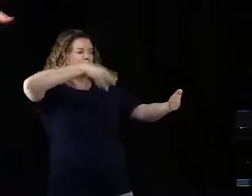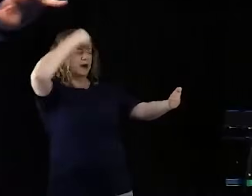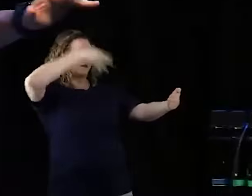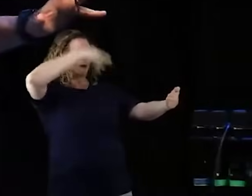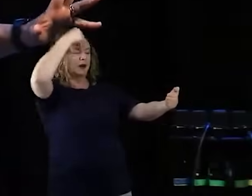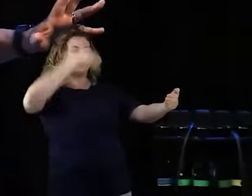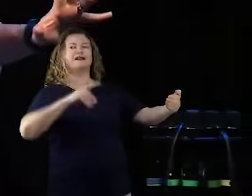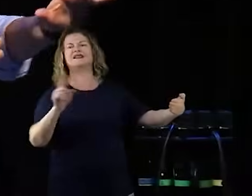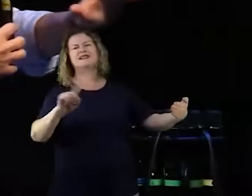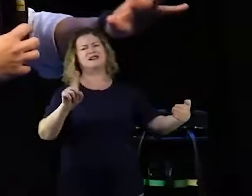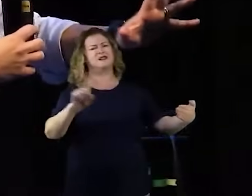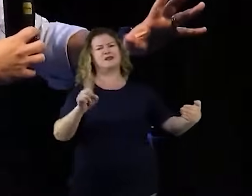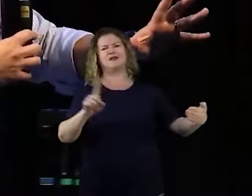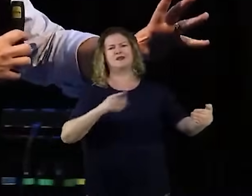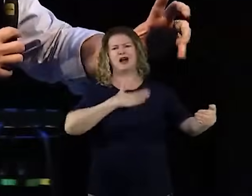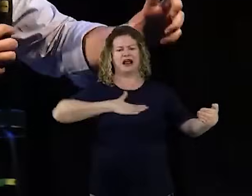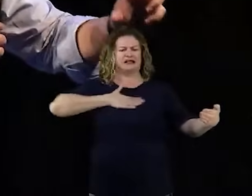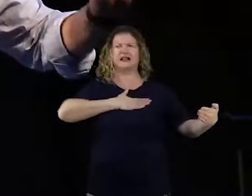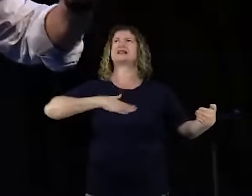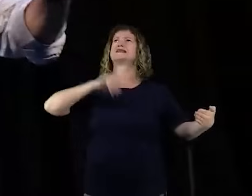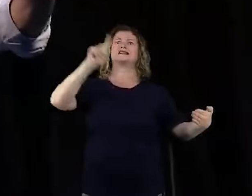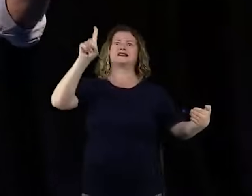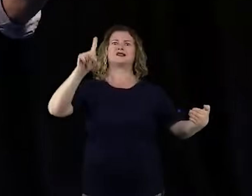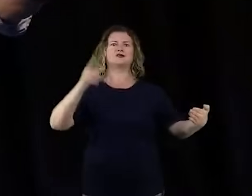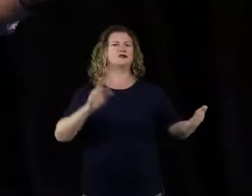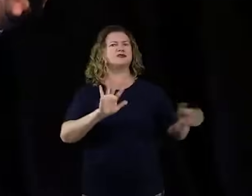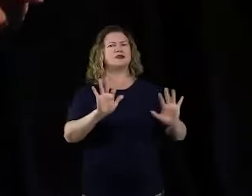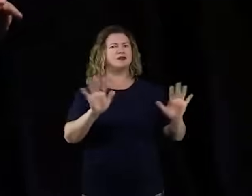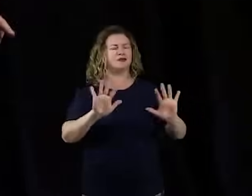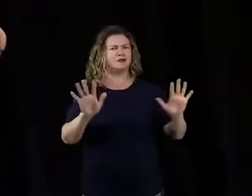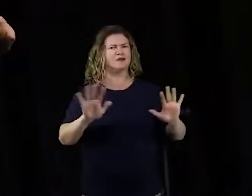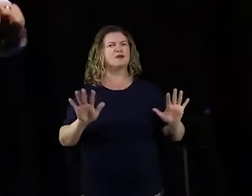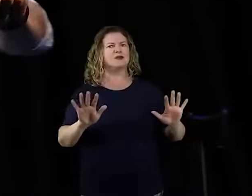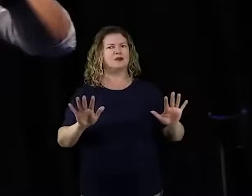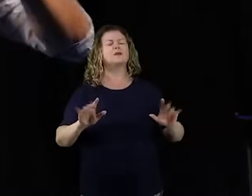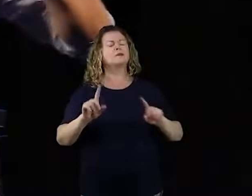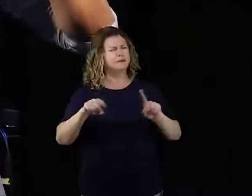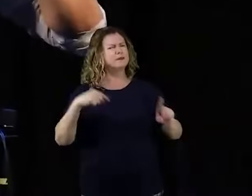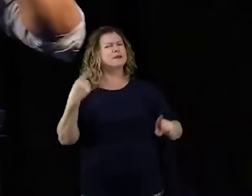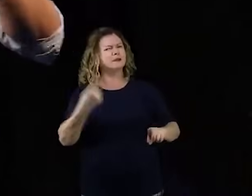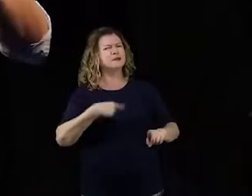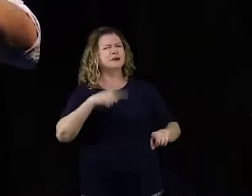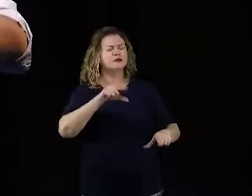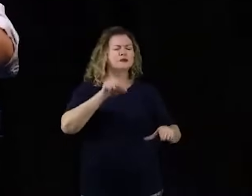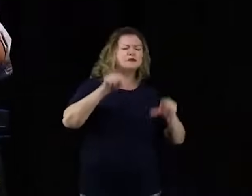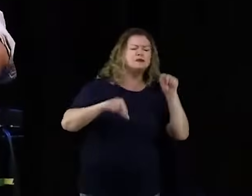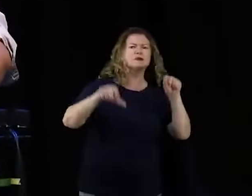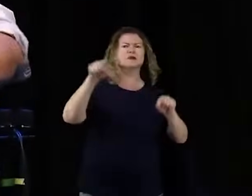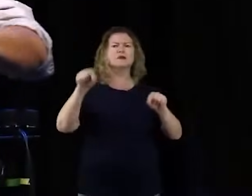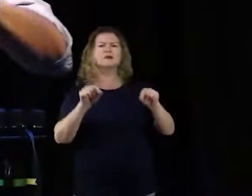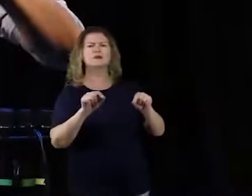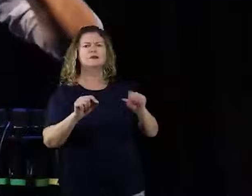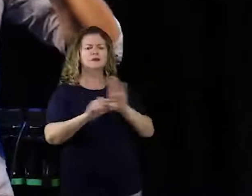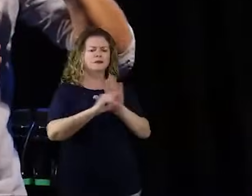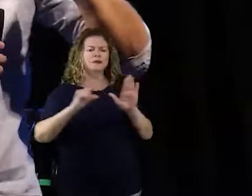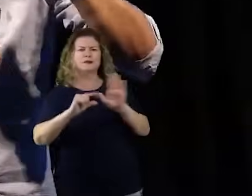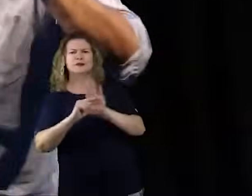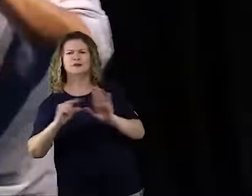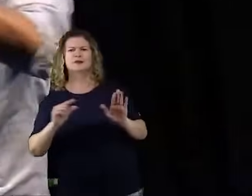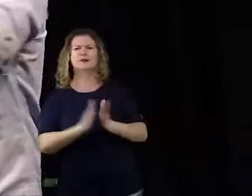Deus tá agradando a nada isso é falta de intimidade mas que a gente faz a gente tira a gente vai pensando da das porções